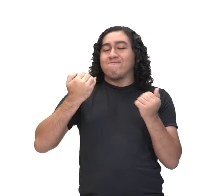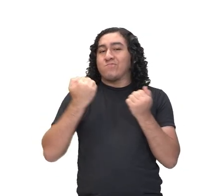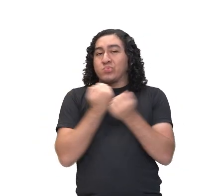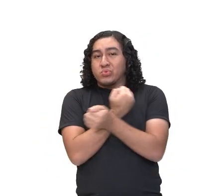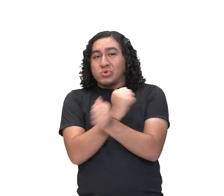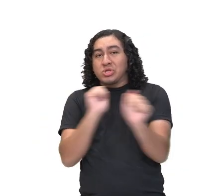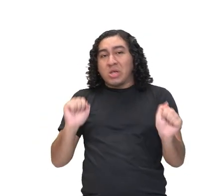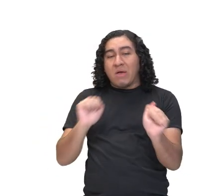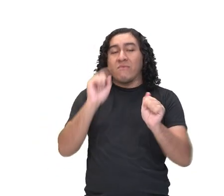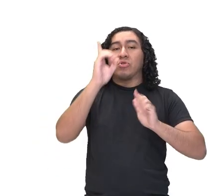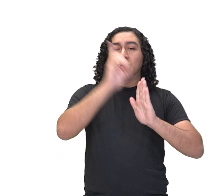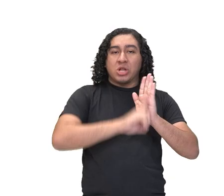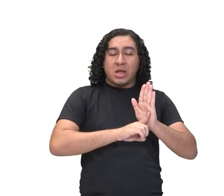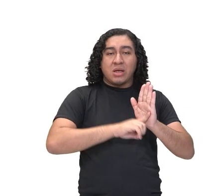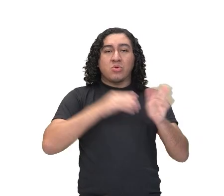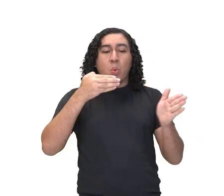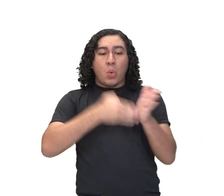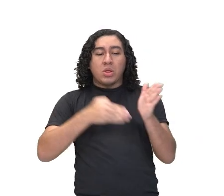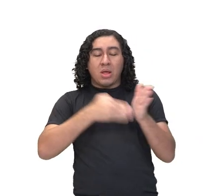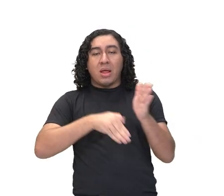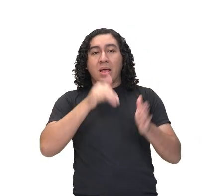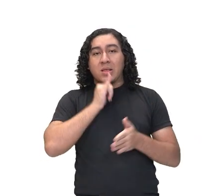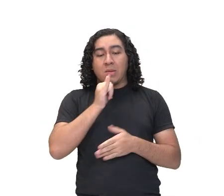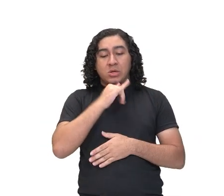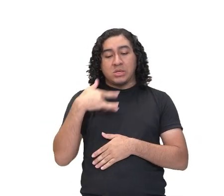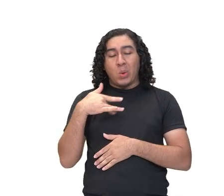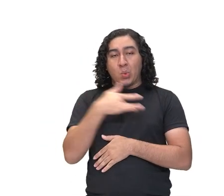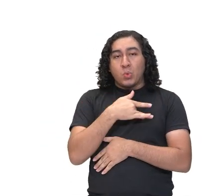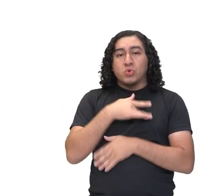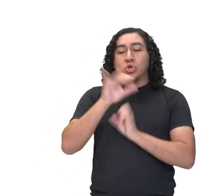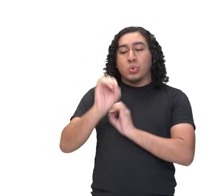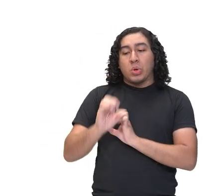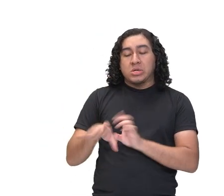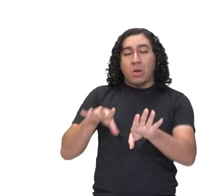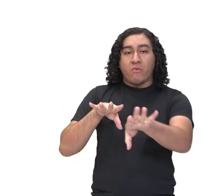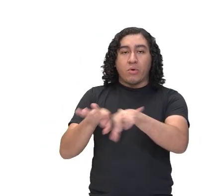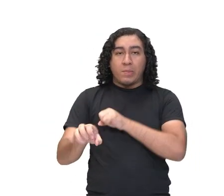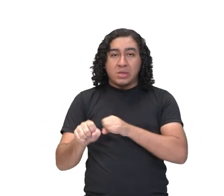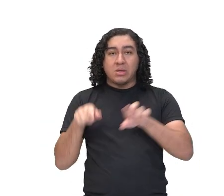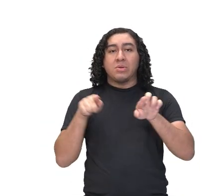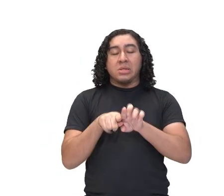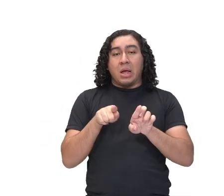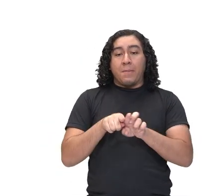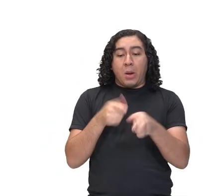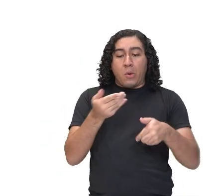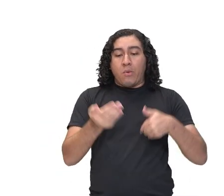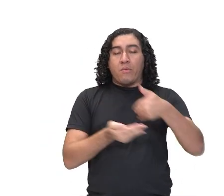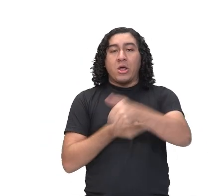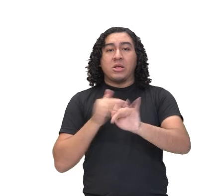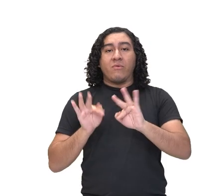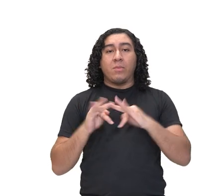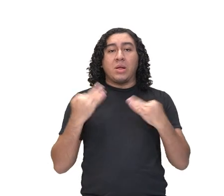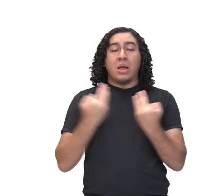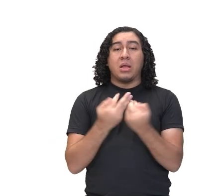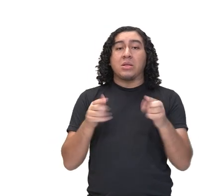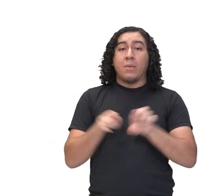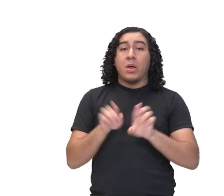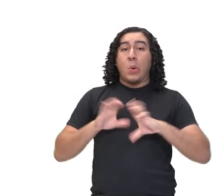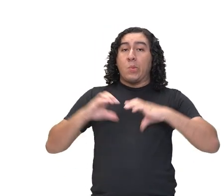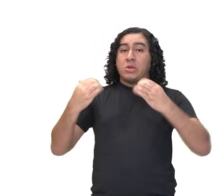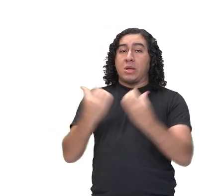a direitos como saúde, educação, profissionalização, convivência familiar e